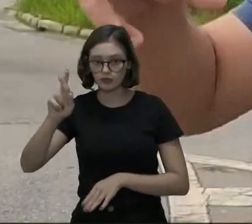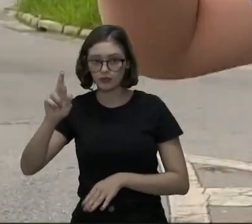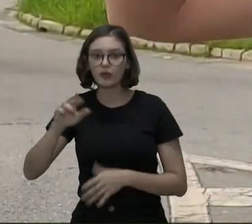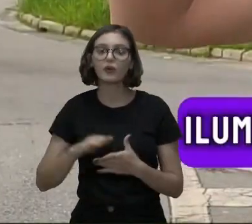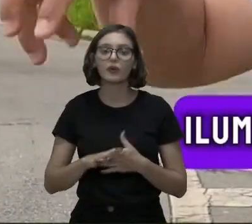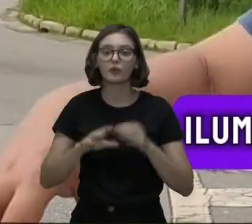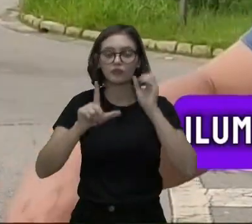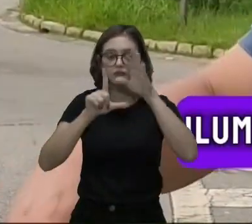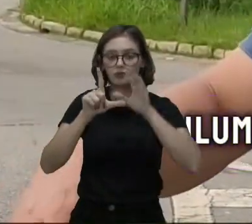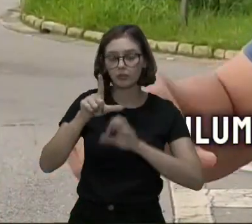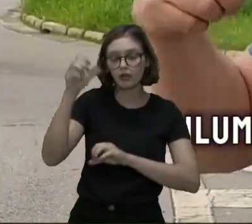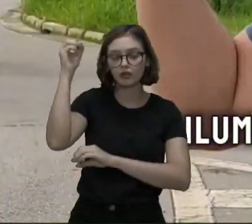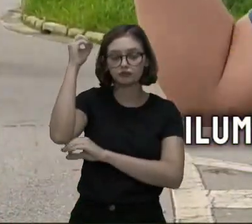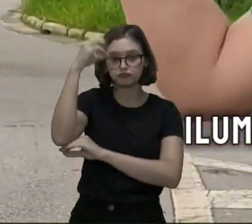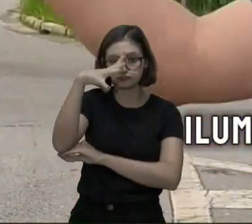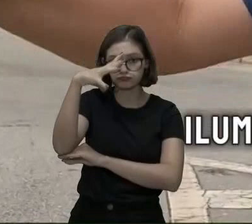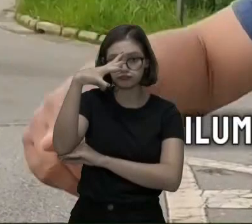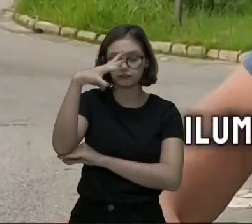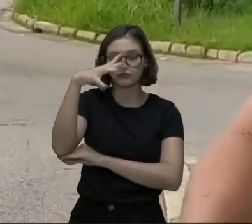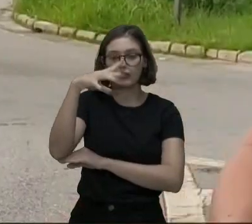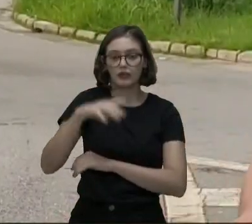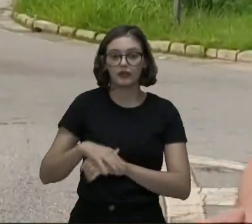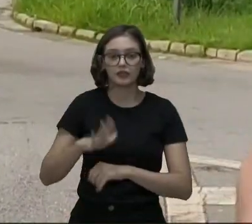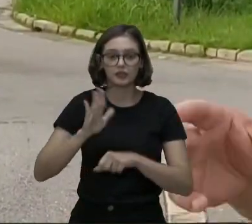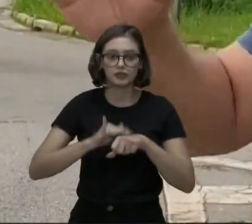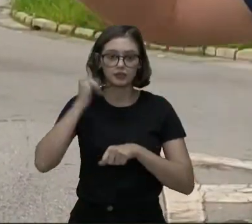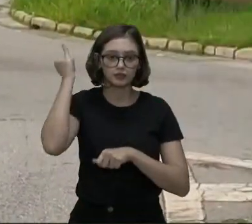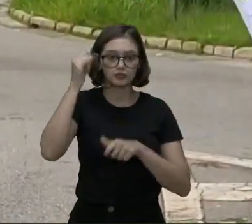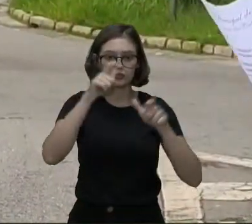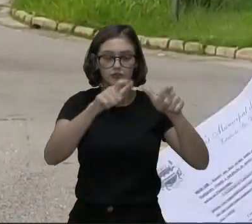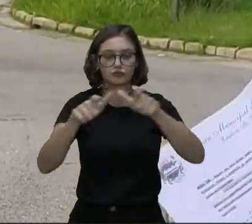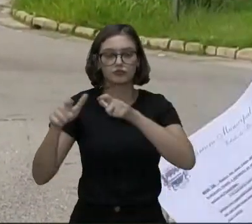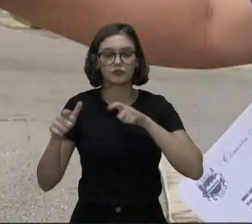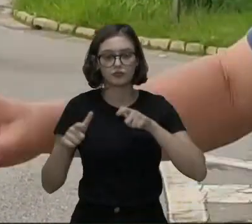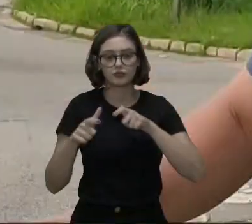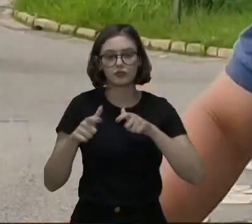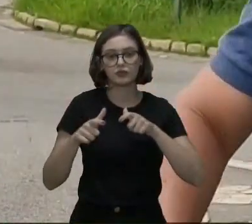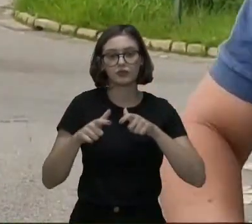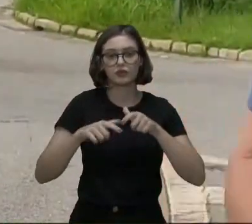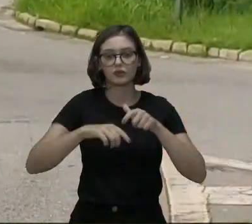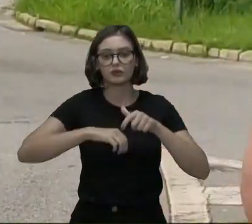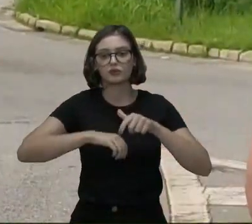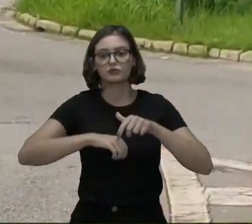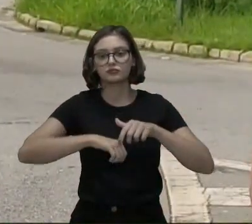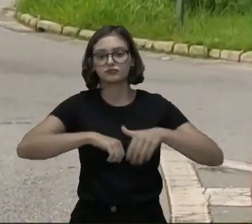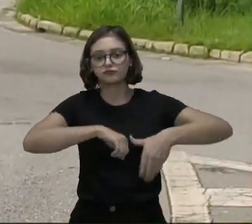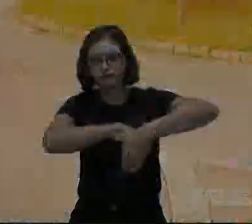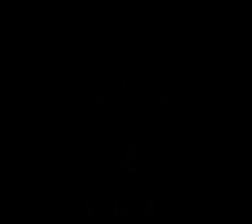implementar iluminação para você nesse importante trecho aqui de ligação, rodovia com a região aqui do Pinheirinho.